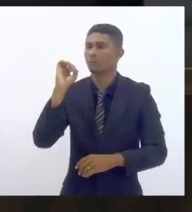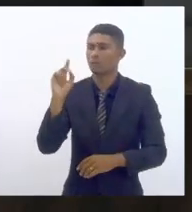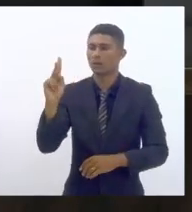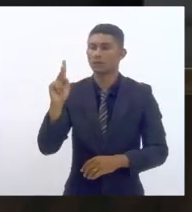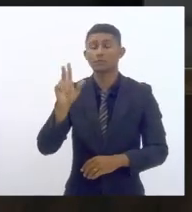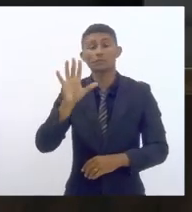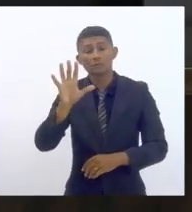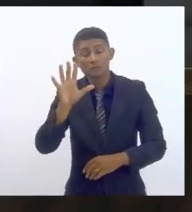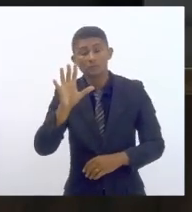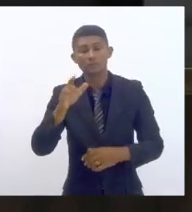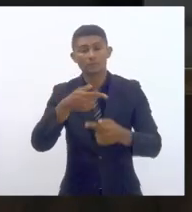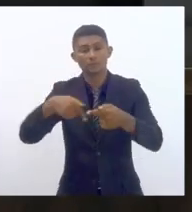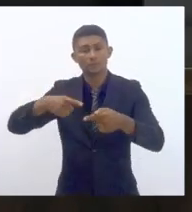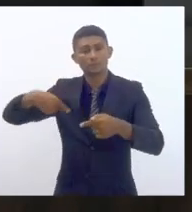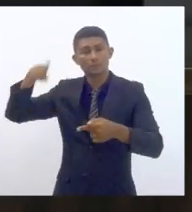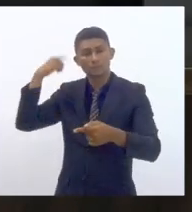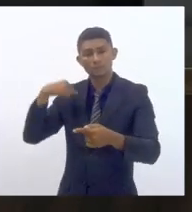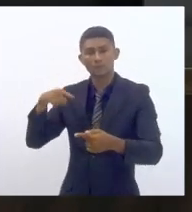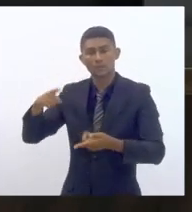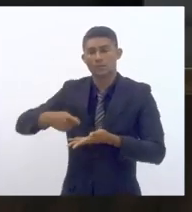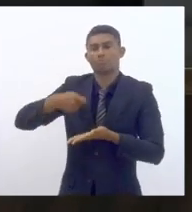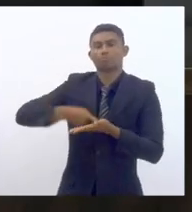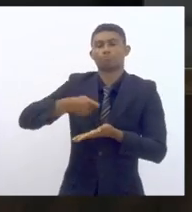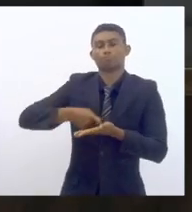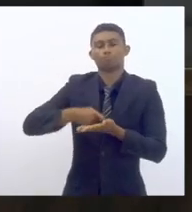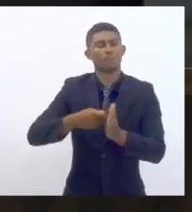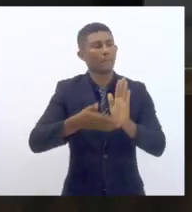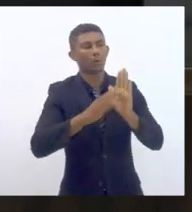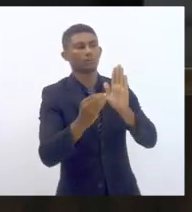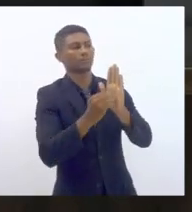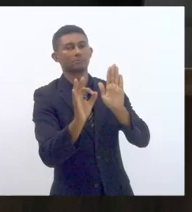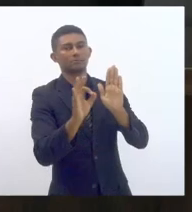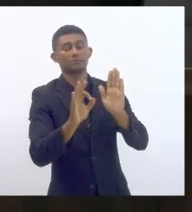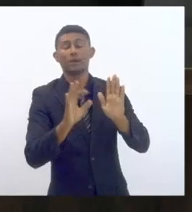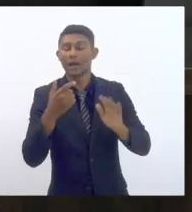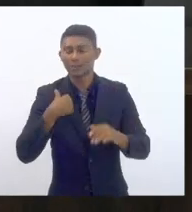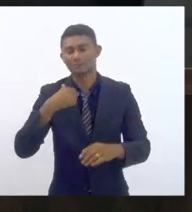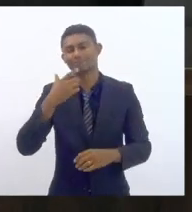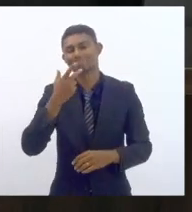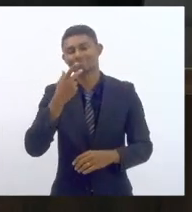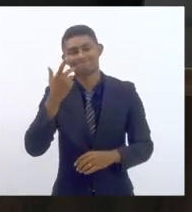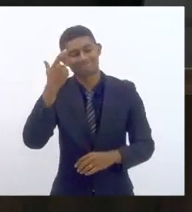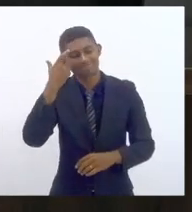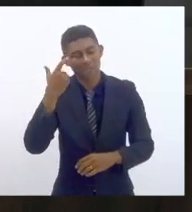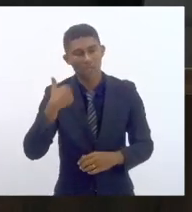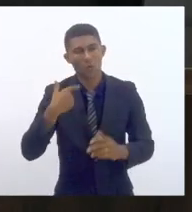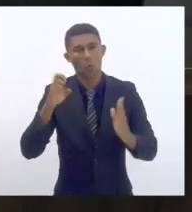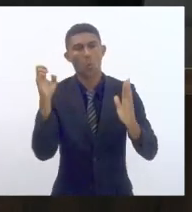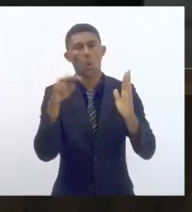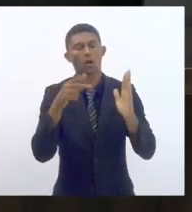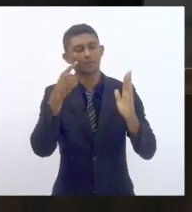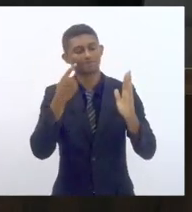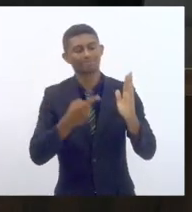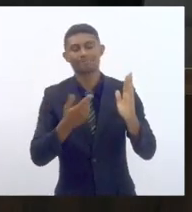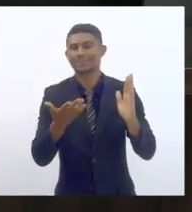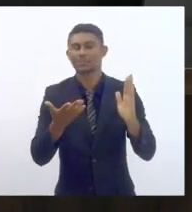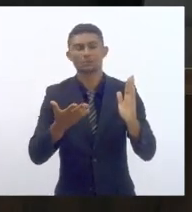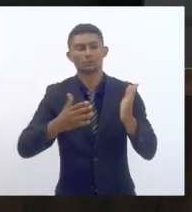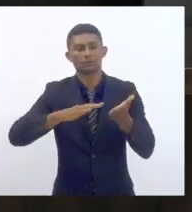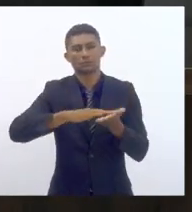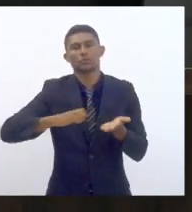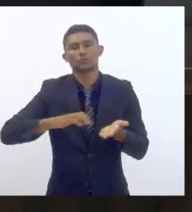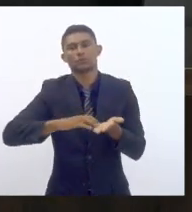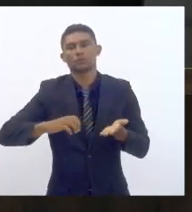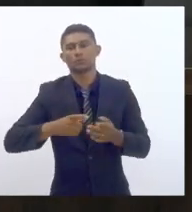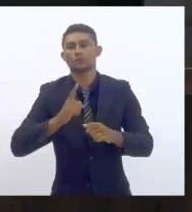na última semana ele me cobrou, não foi para a pauta, eu mandei botar, quando chegou eu olhei, eu pedi para retirar